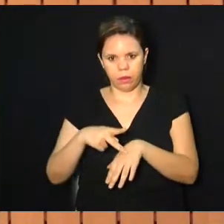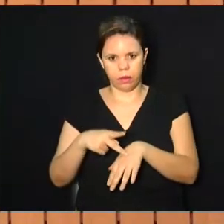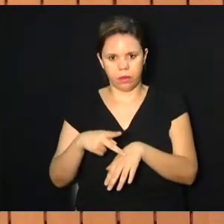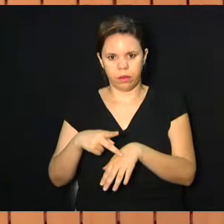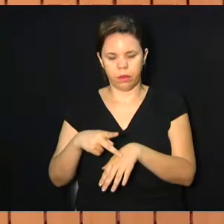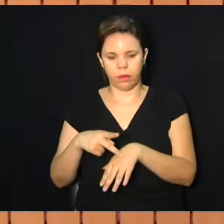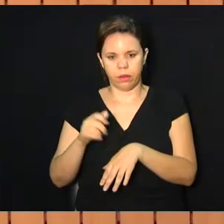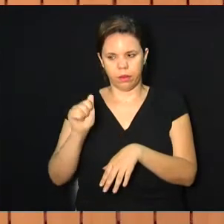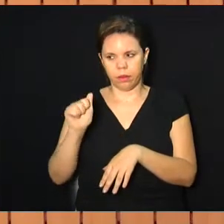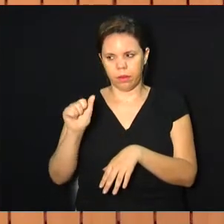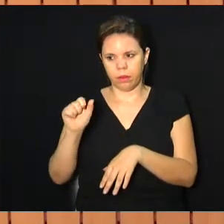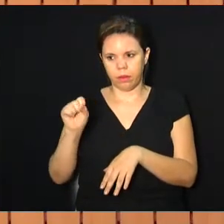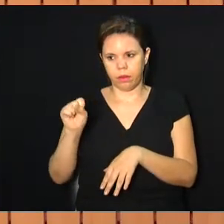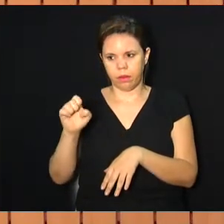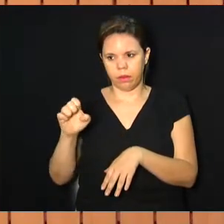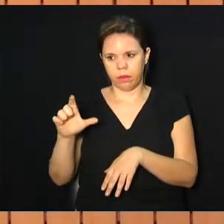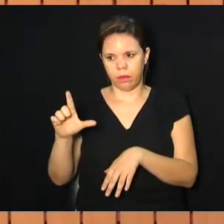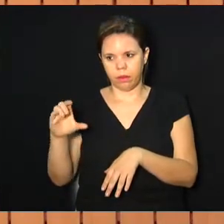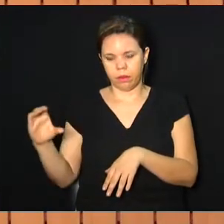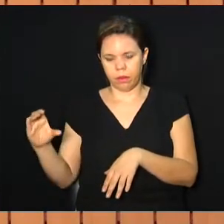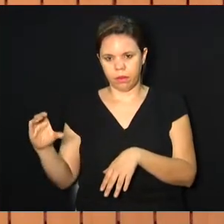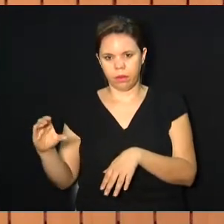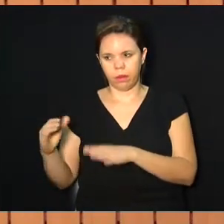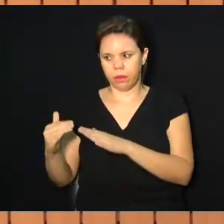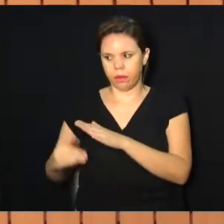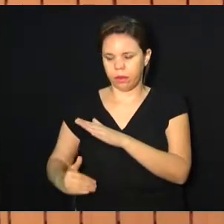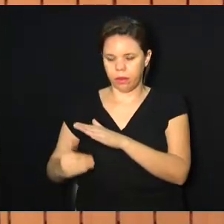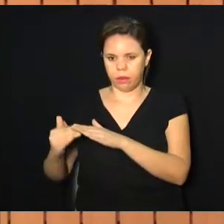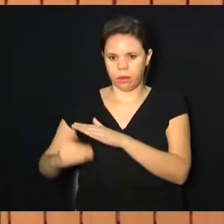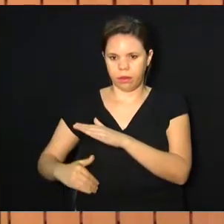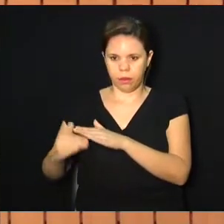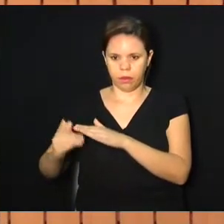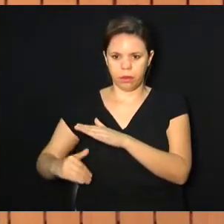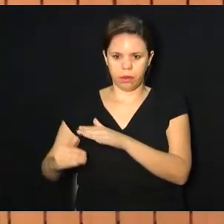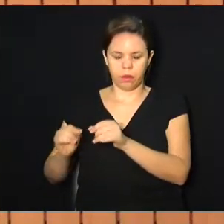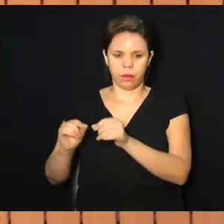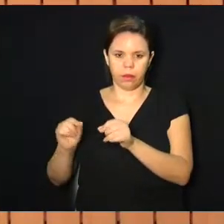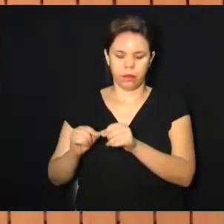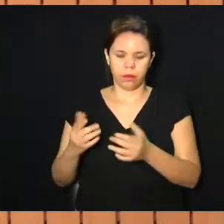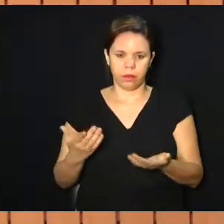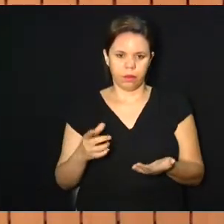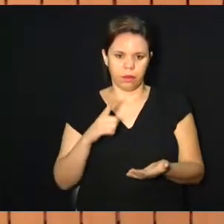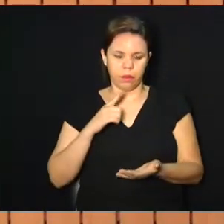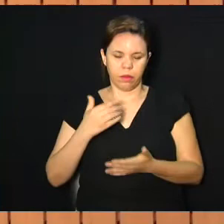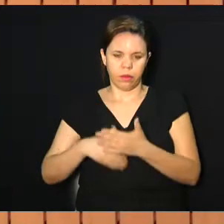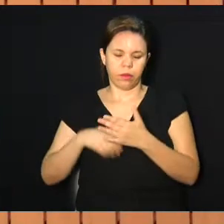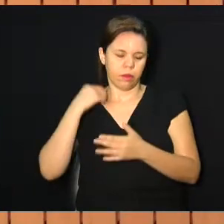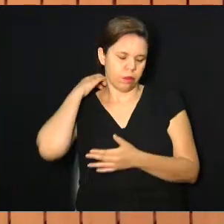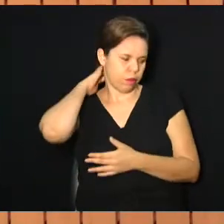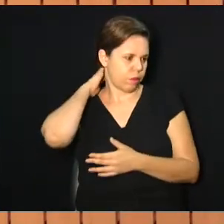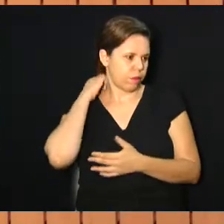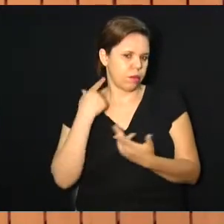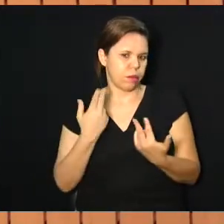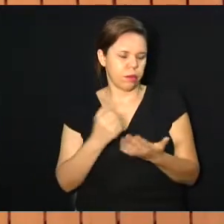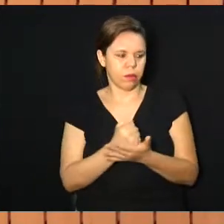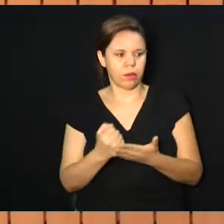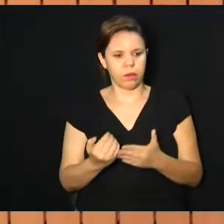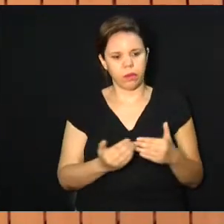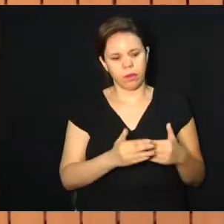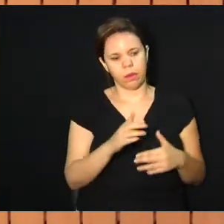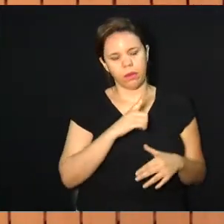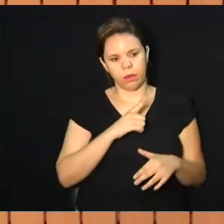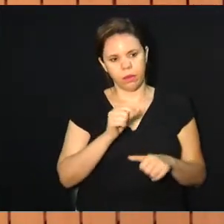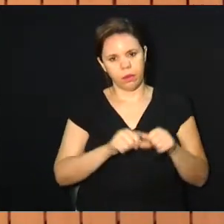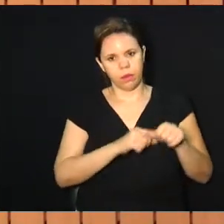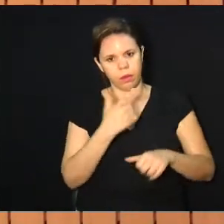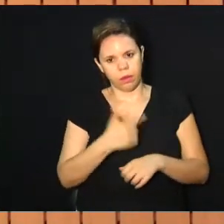E agora a gente teve uma queda enorme da Selic, uma bem grande, uma taxa da queda da Selic. Então, né, como o contrato agora vai ser